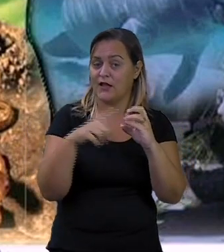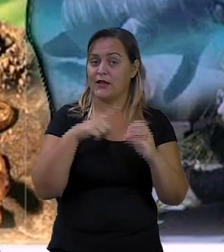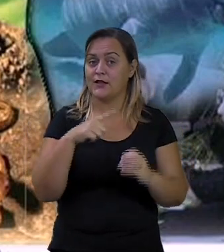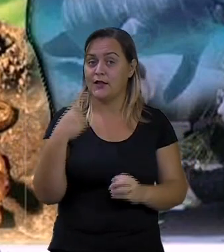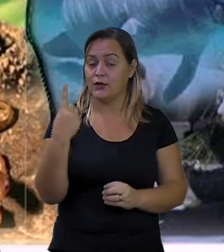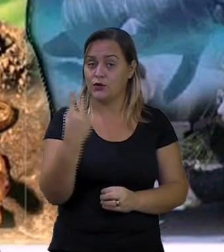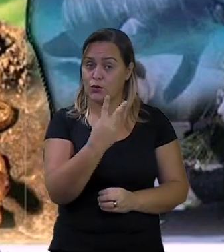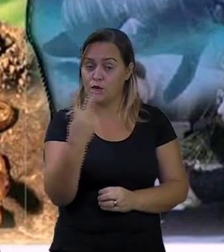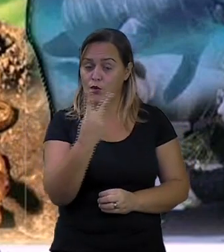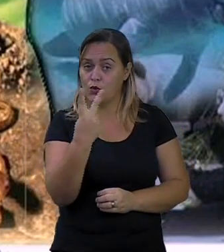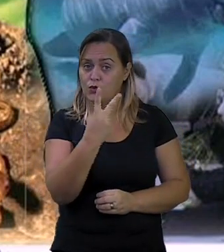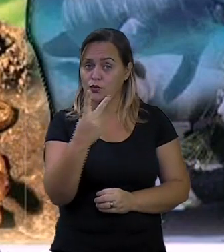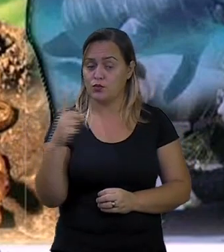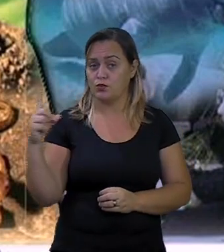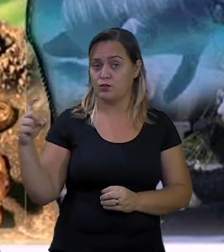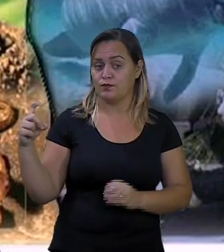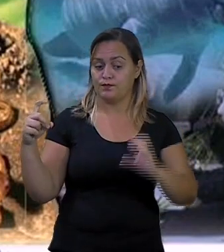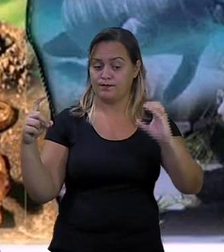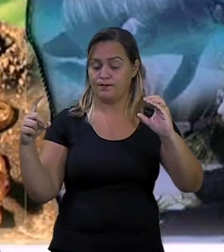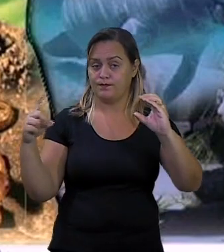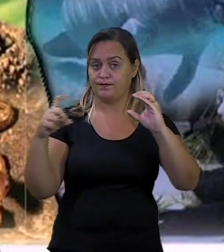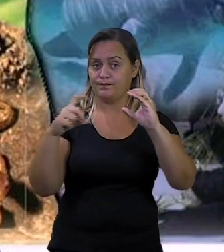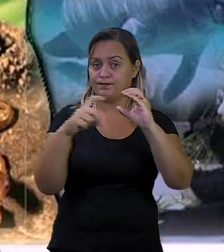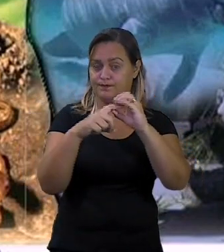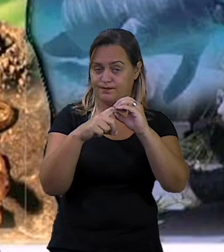lembra que nós falamos disso